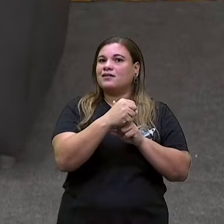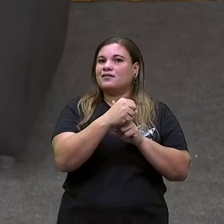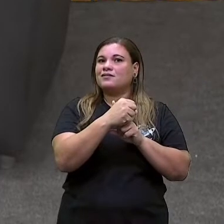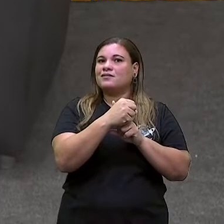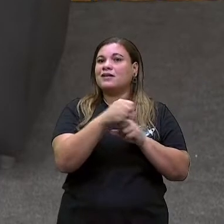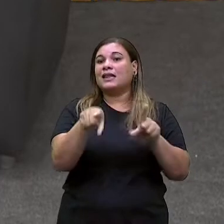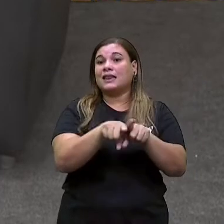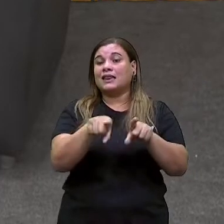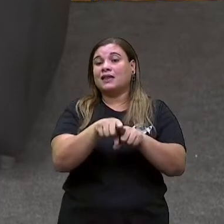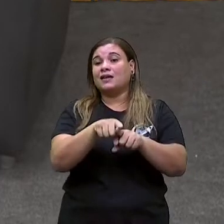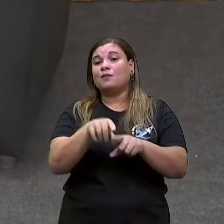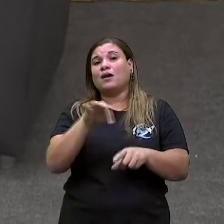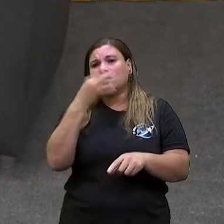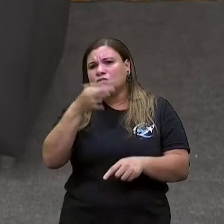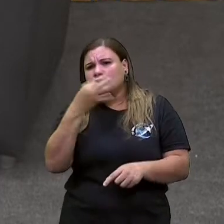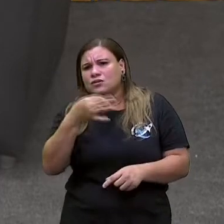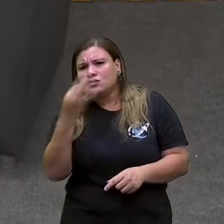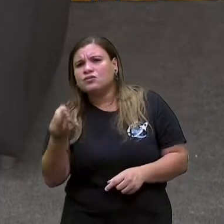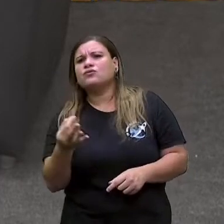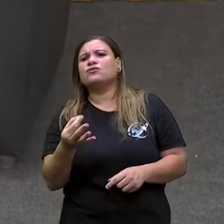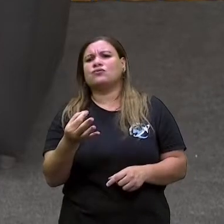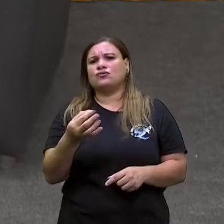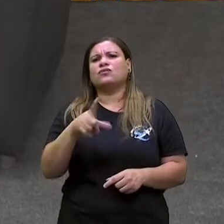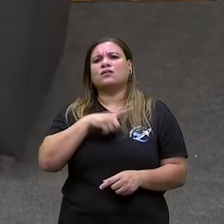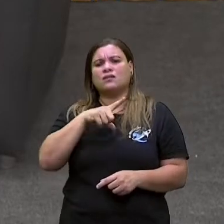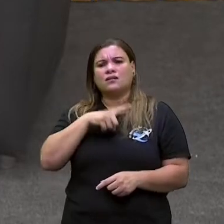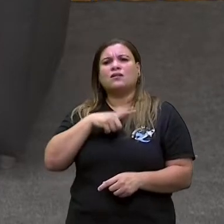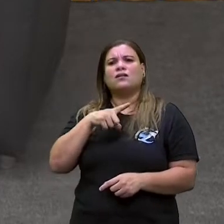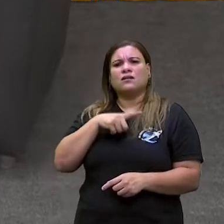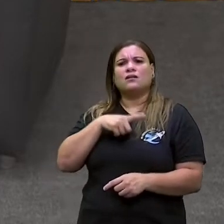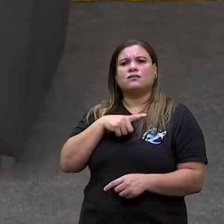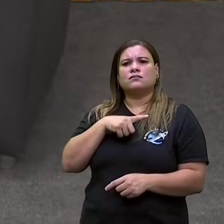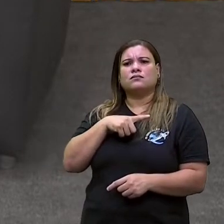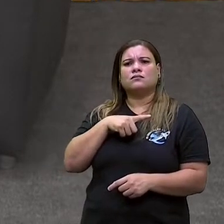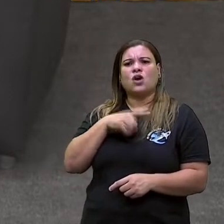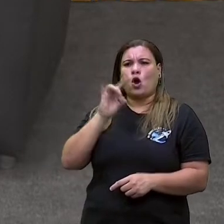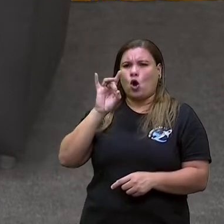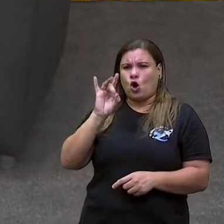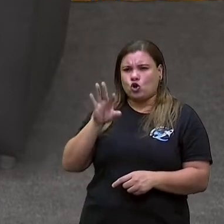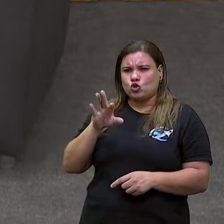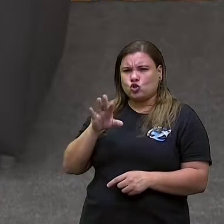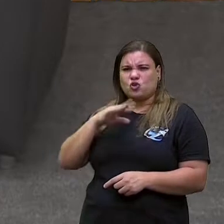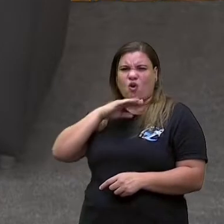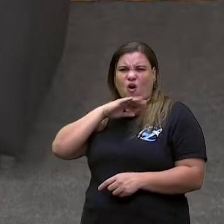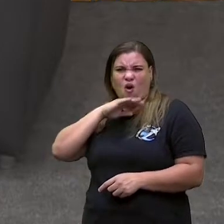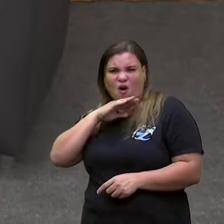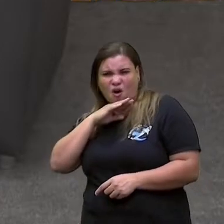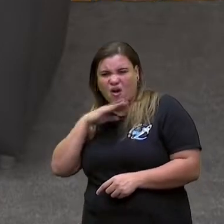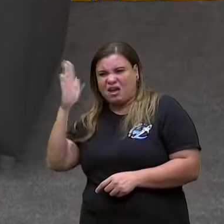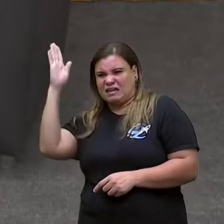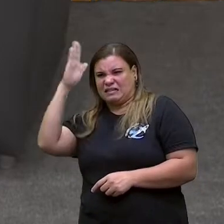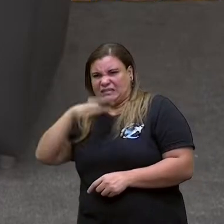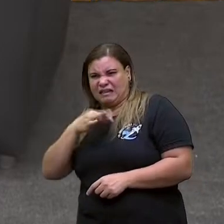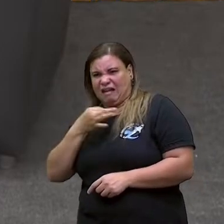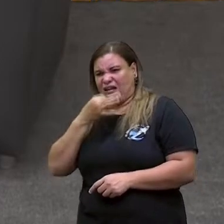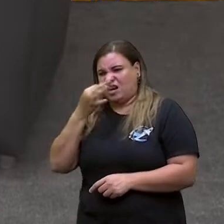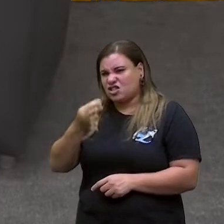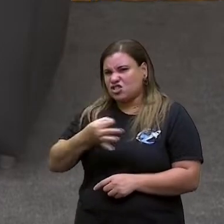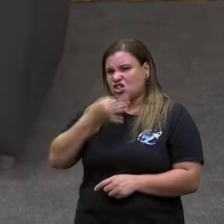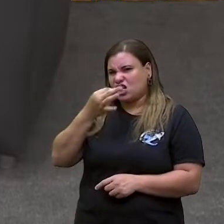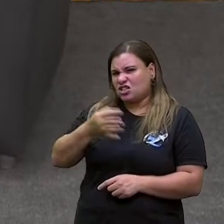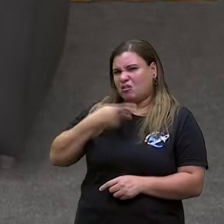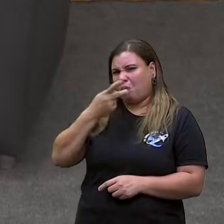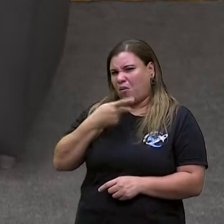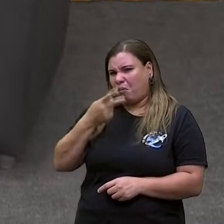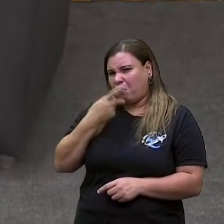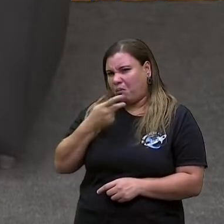falando a crítica como algo nocivo, ruim. A crítica como percepção de detalhes. Né? É interessante